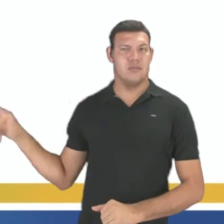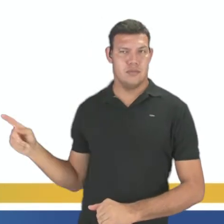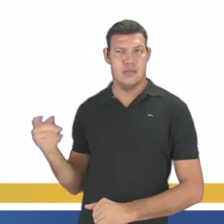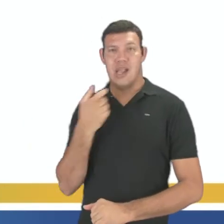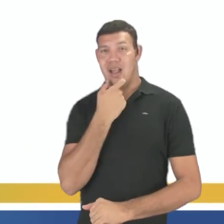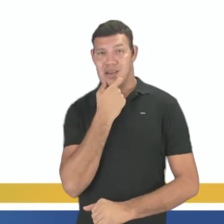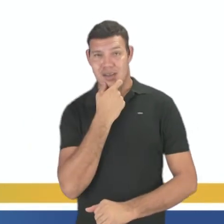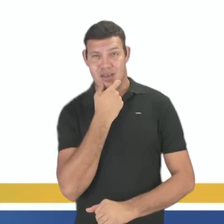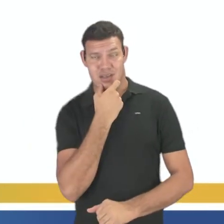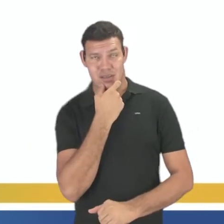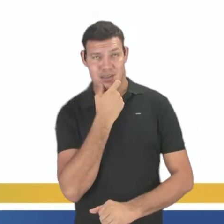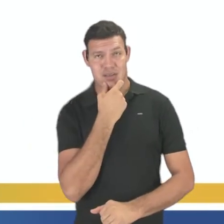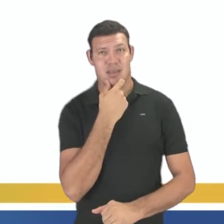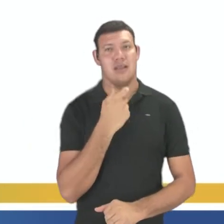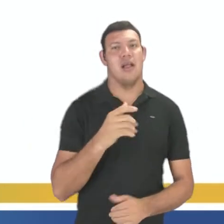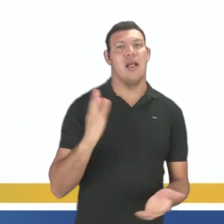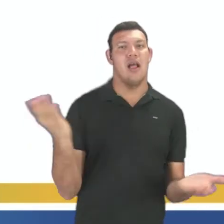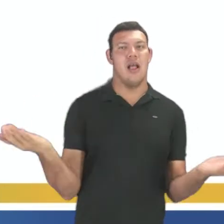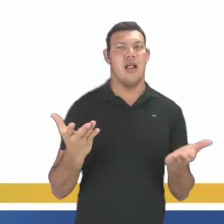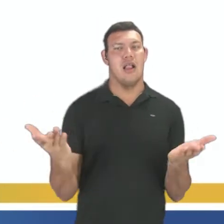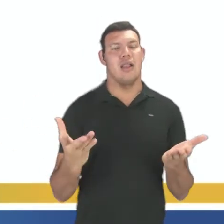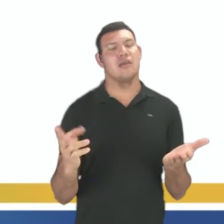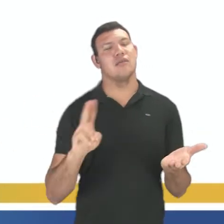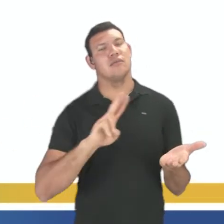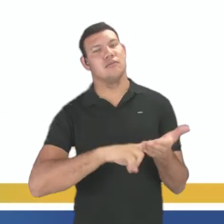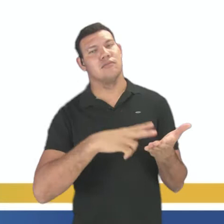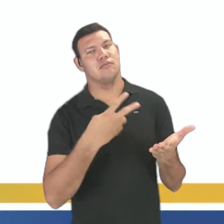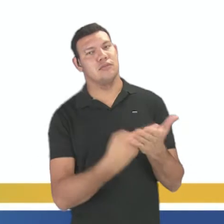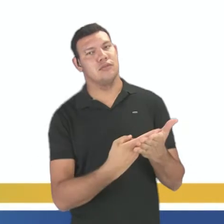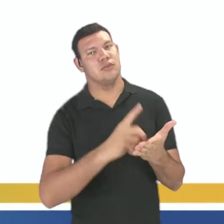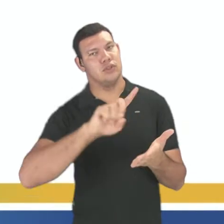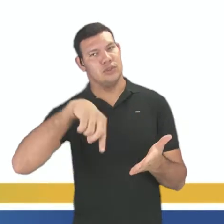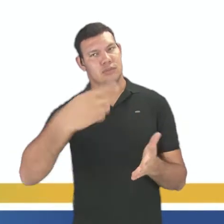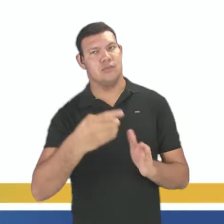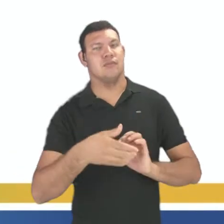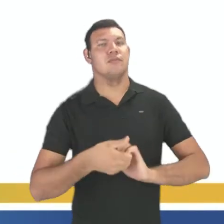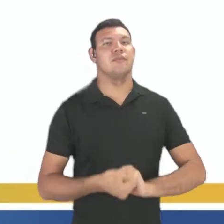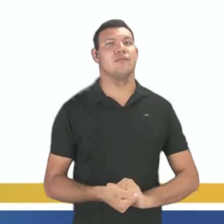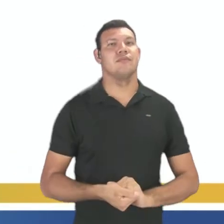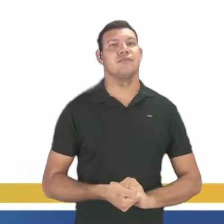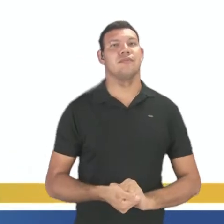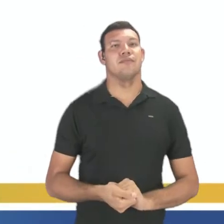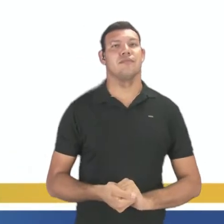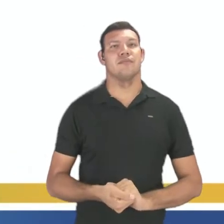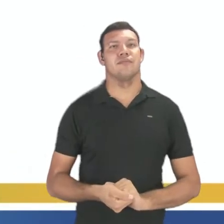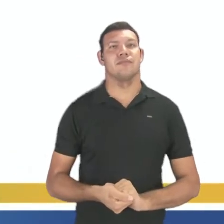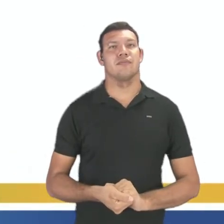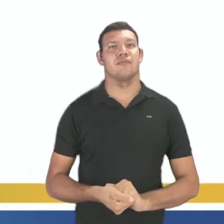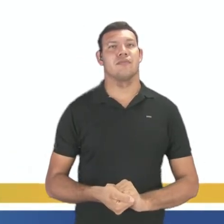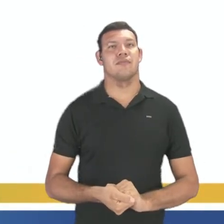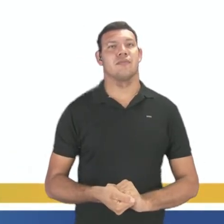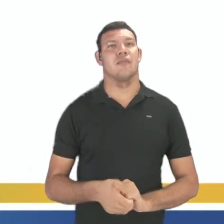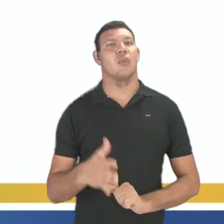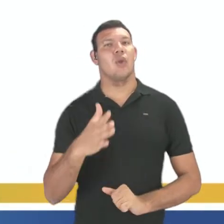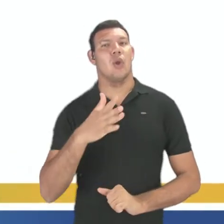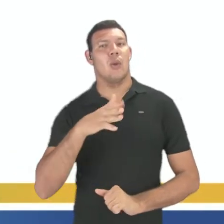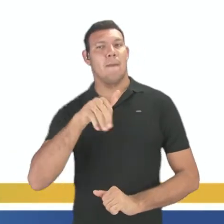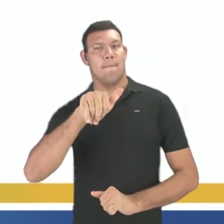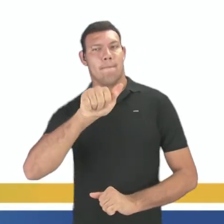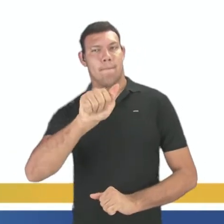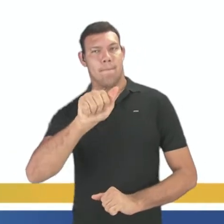bem? Mine, yours, his, hers,